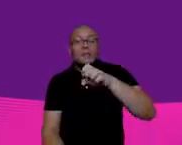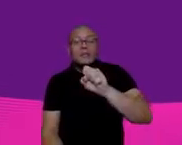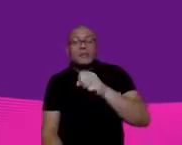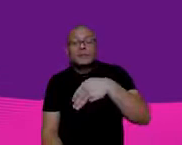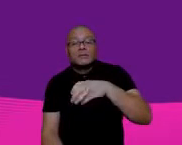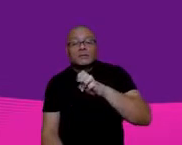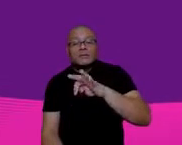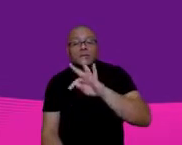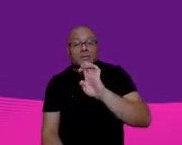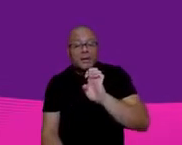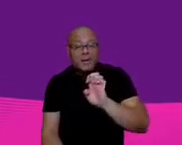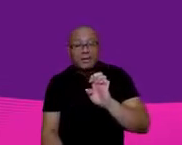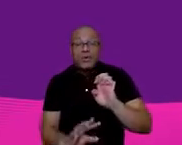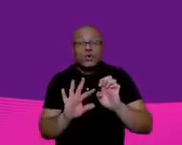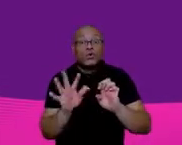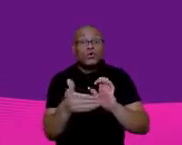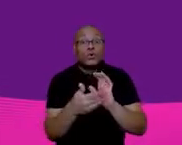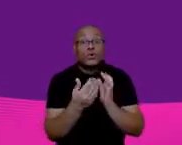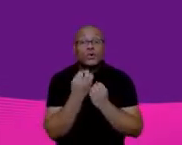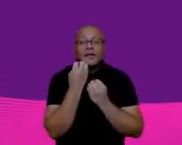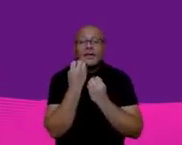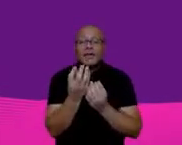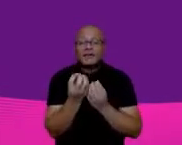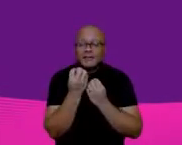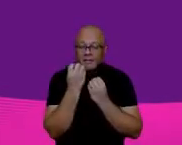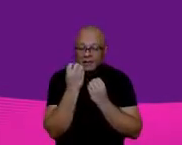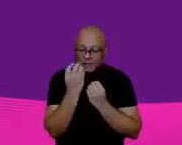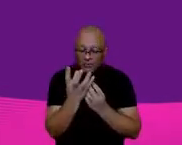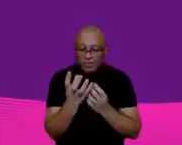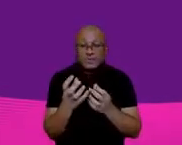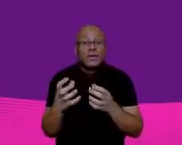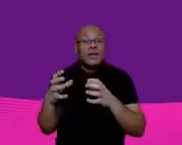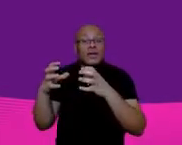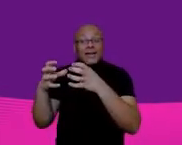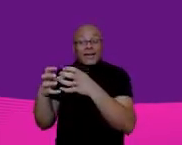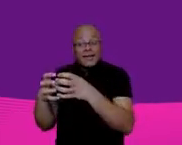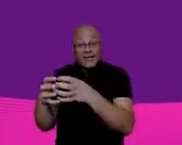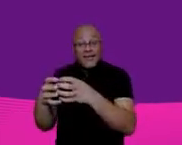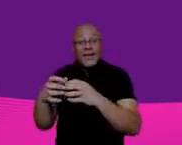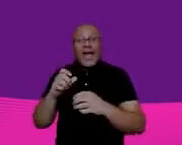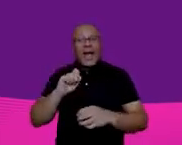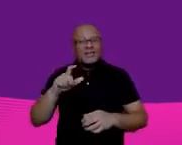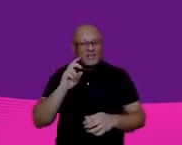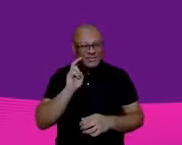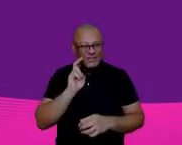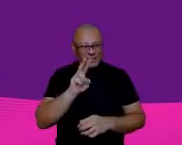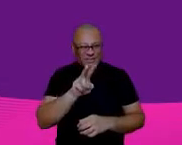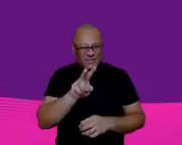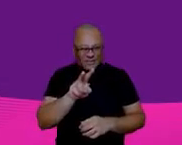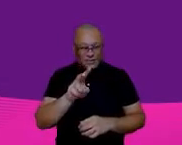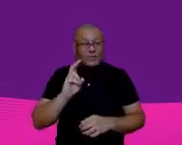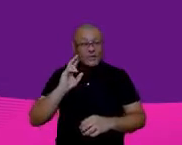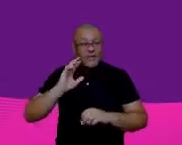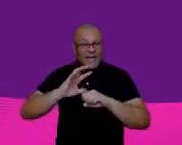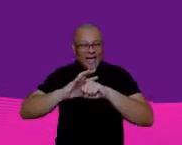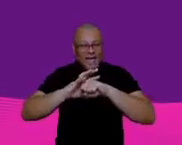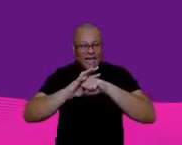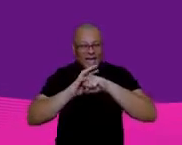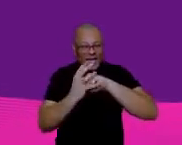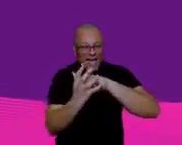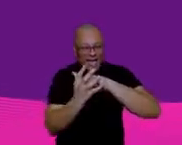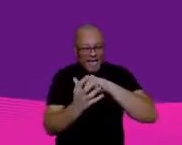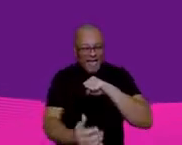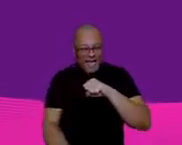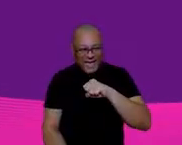os dados são centralizados. Em azul, nós vemos a cabeça da haste.